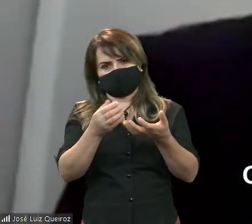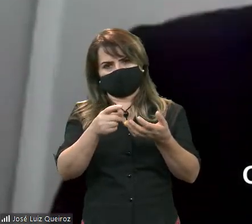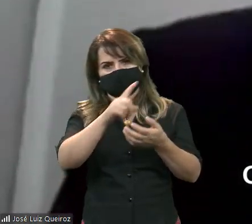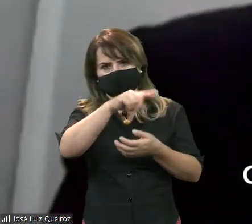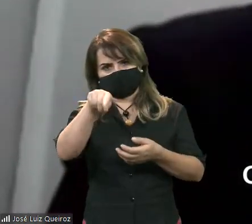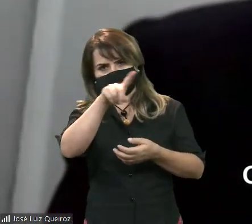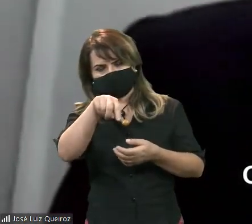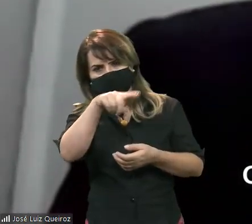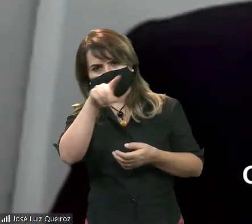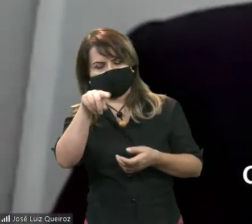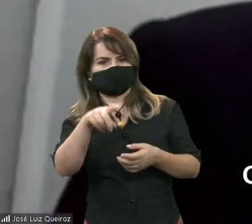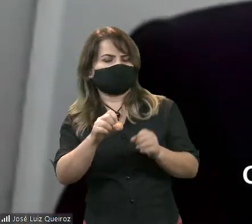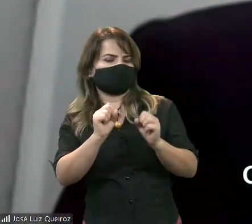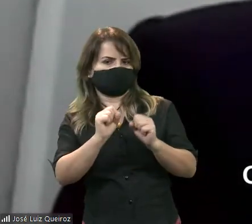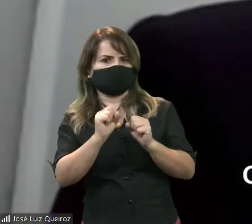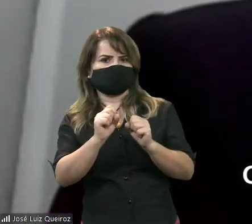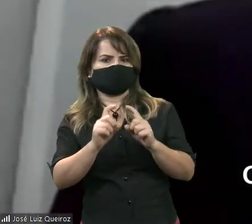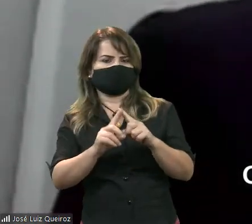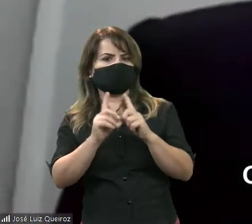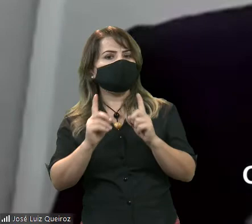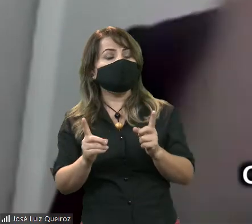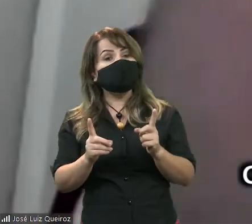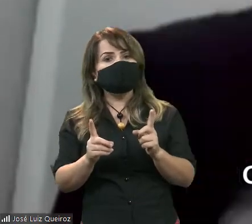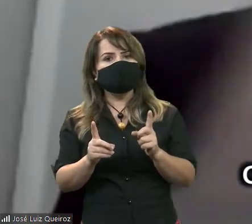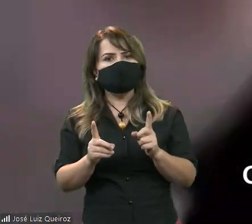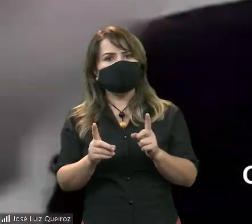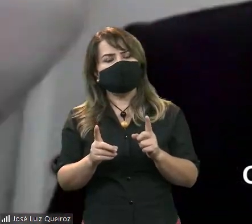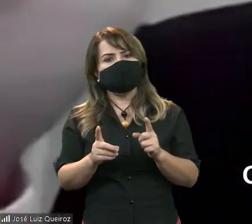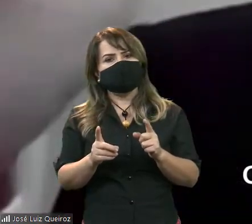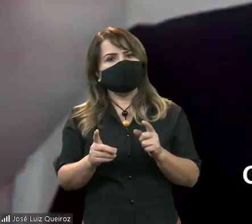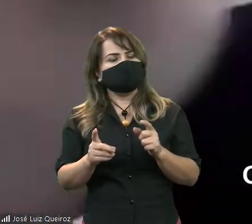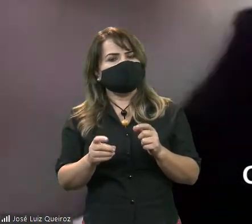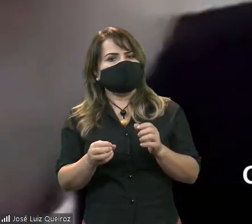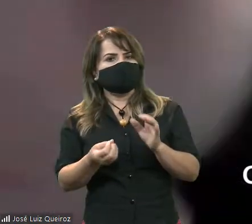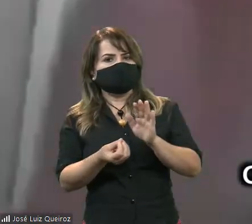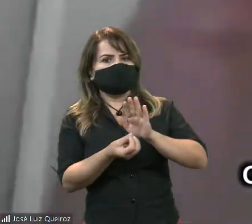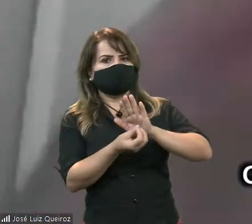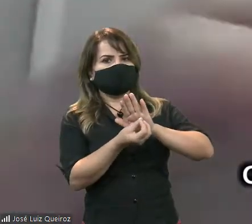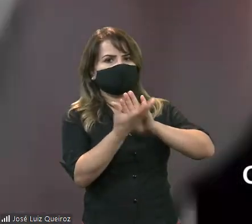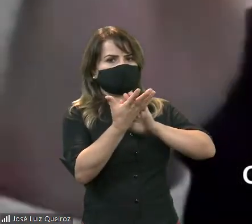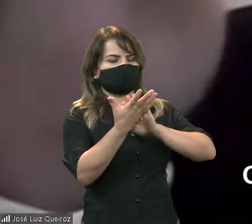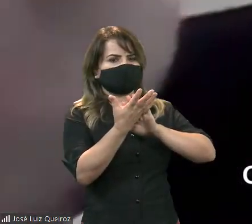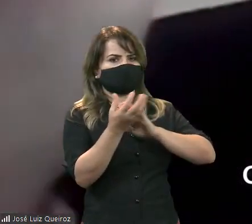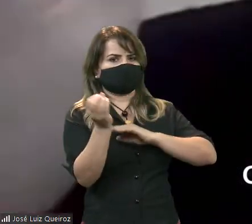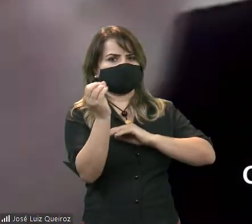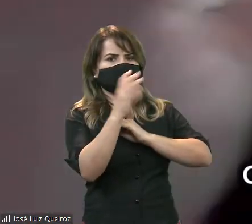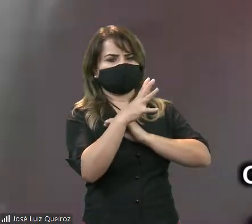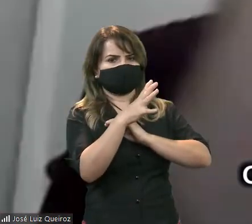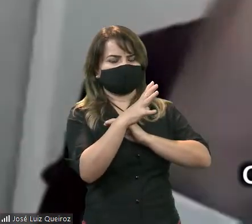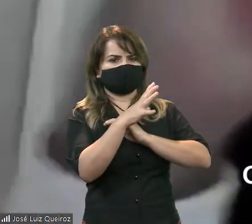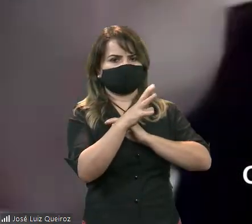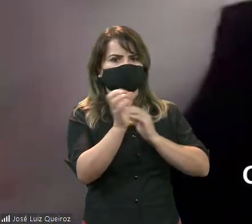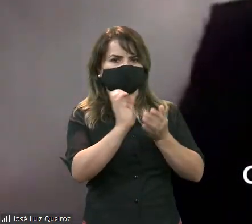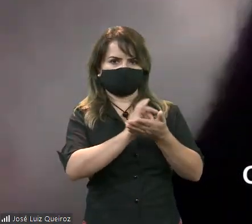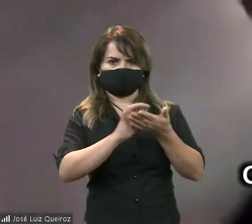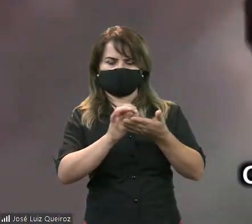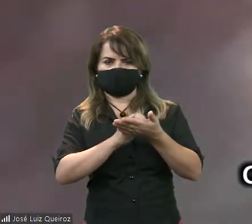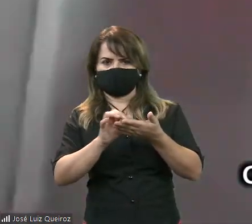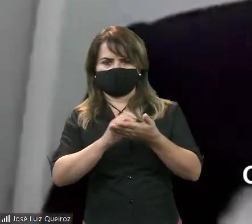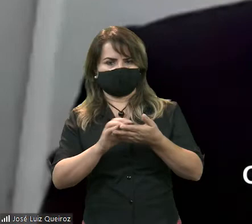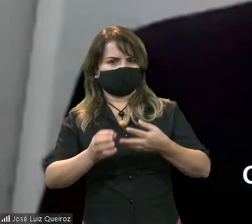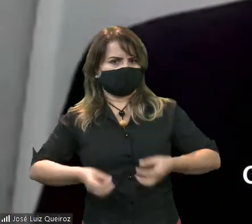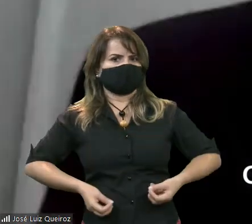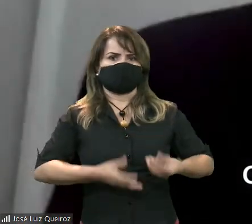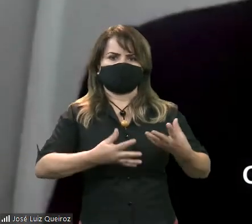seus recursos como folha de pagamento, né? Mas não se cria nenhuma estrutura nova, nenhuma secretaria, não se cria